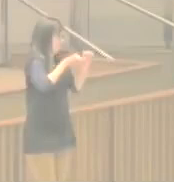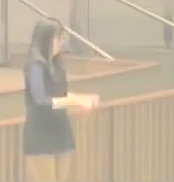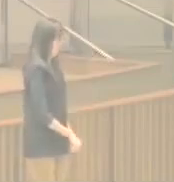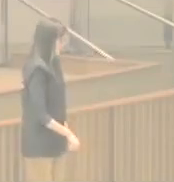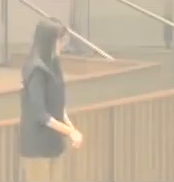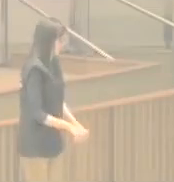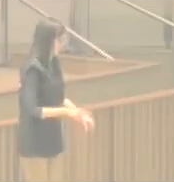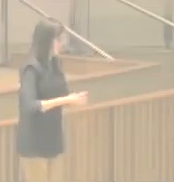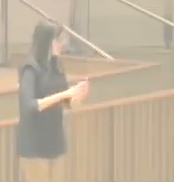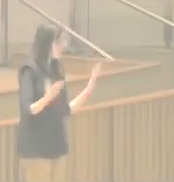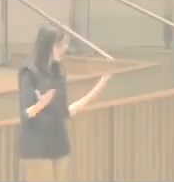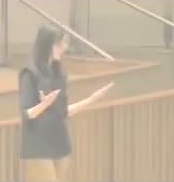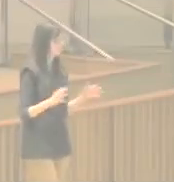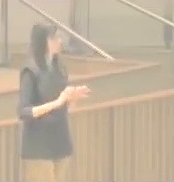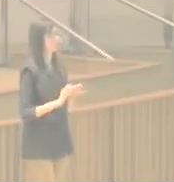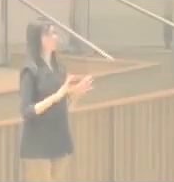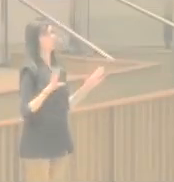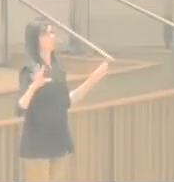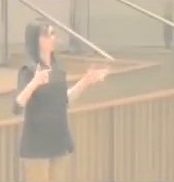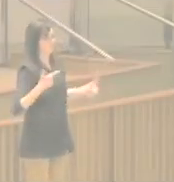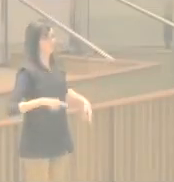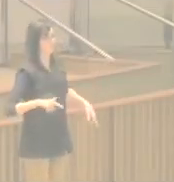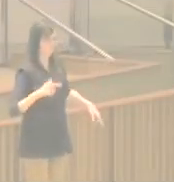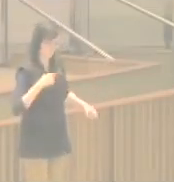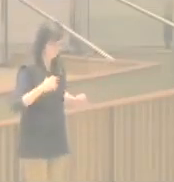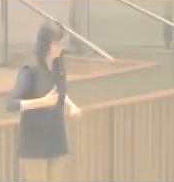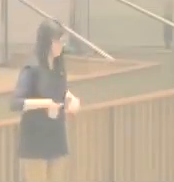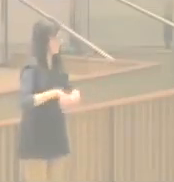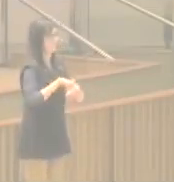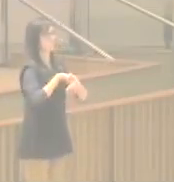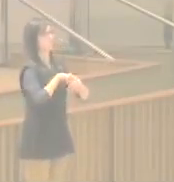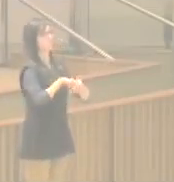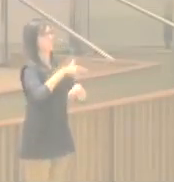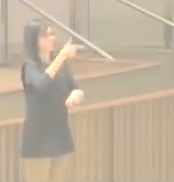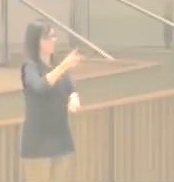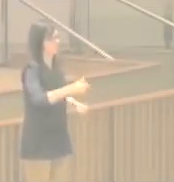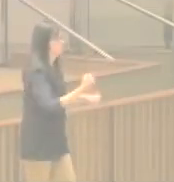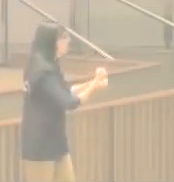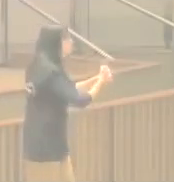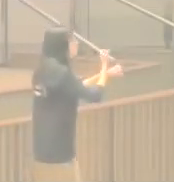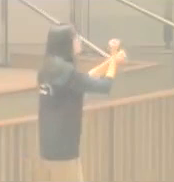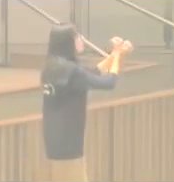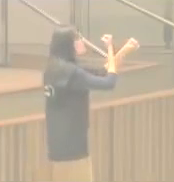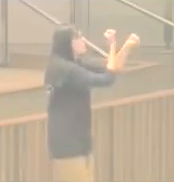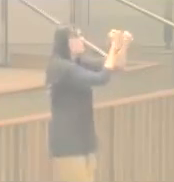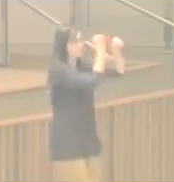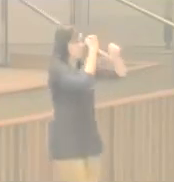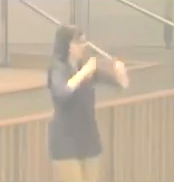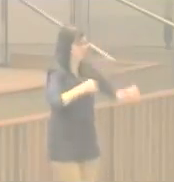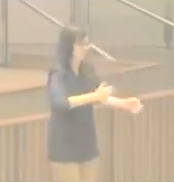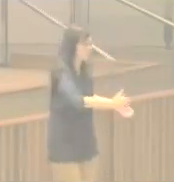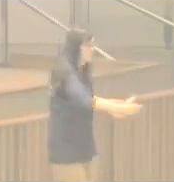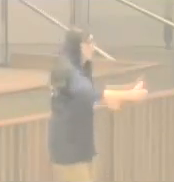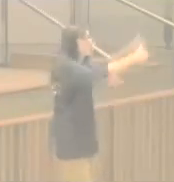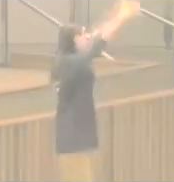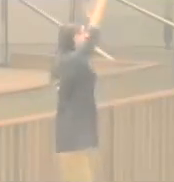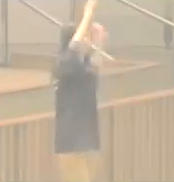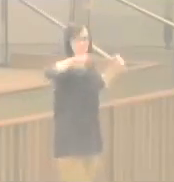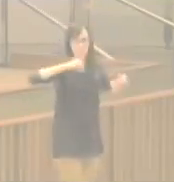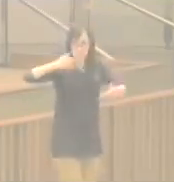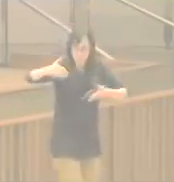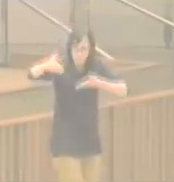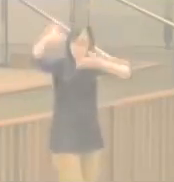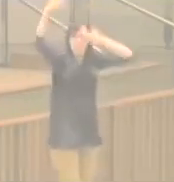teria permissão: reconstruir e fortificar a cidade. Olha só,